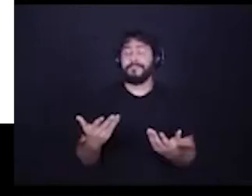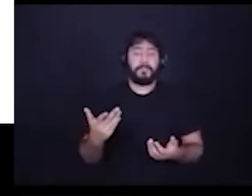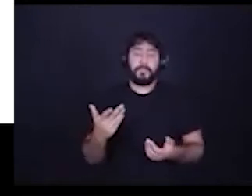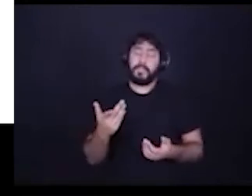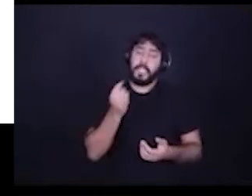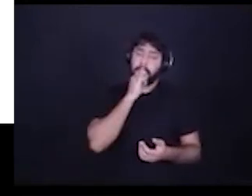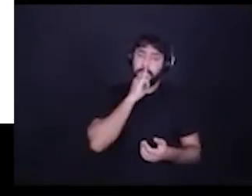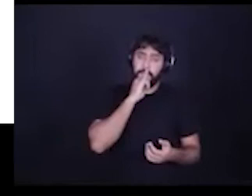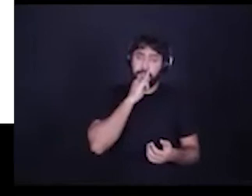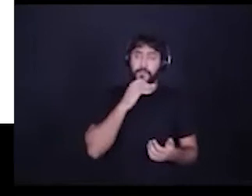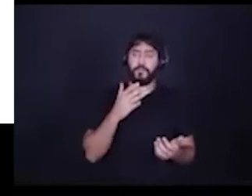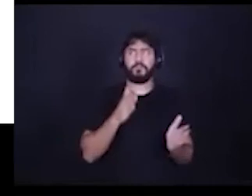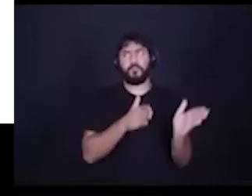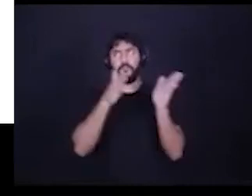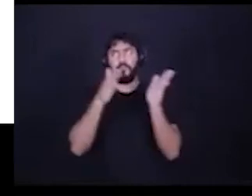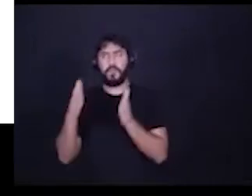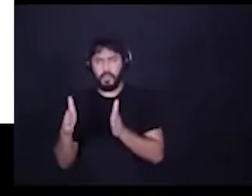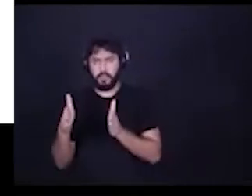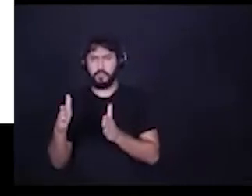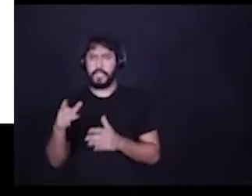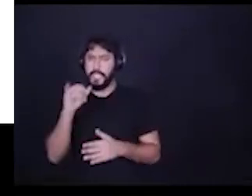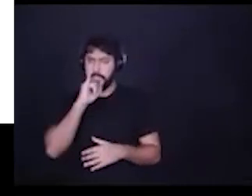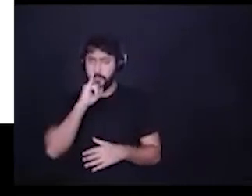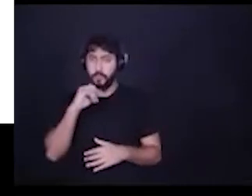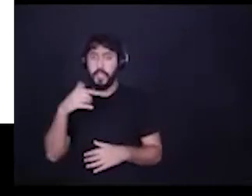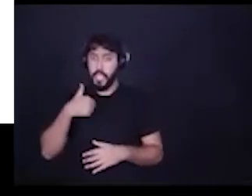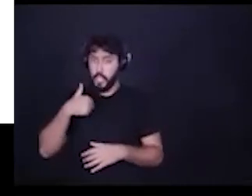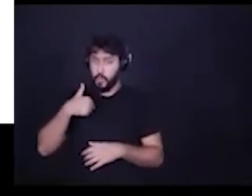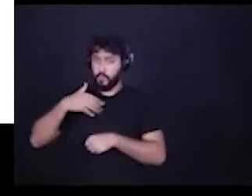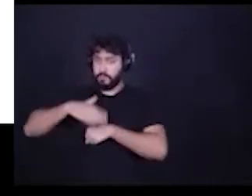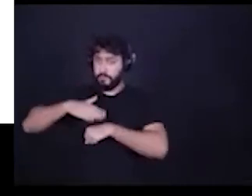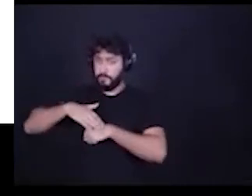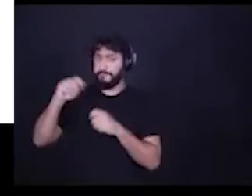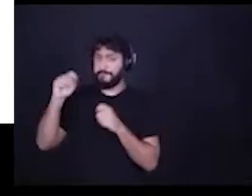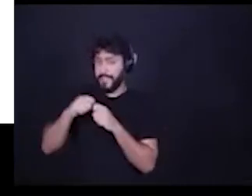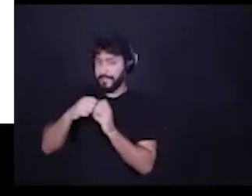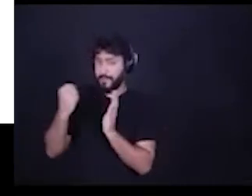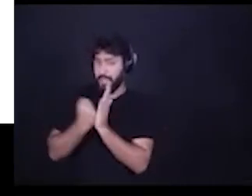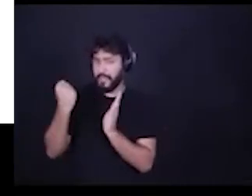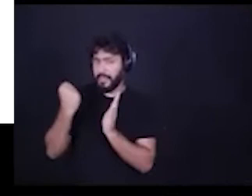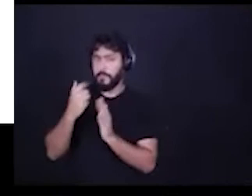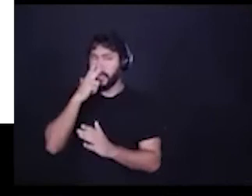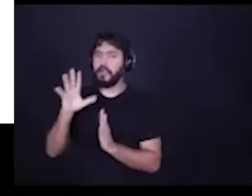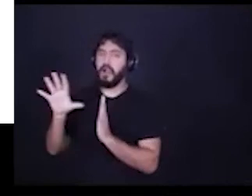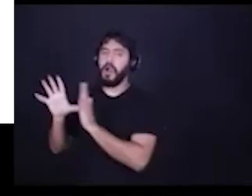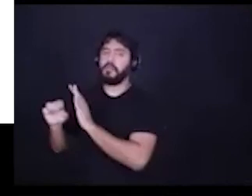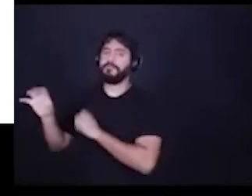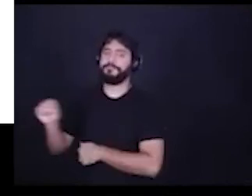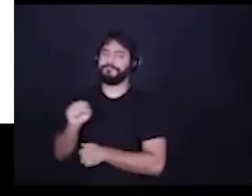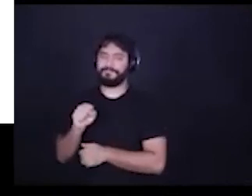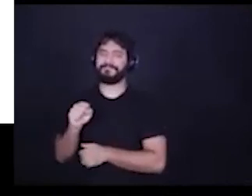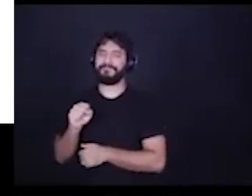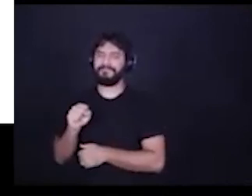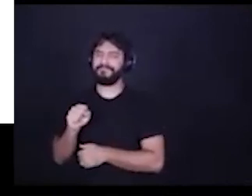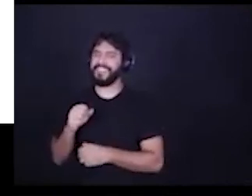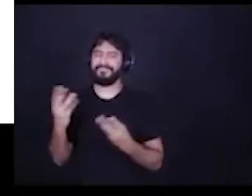lado, ao tomar para mim o carimbo, fazer eu um carimbo, eu estava tomando para mim um gesto que era o gesto dele. E aí isso não estava